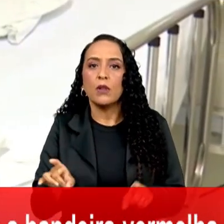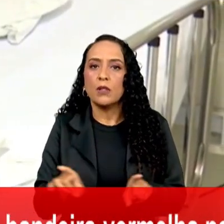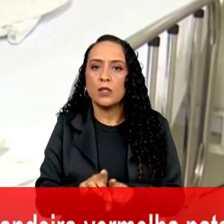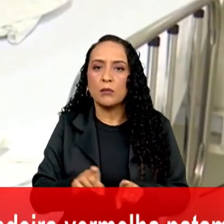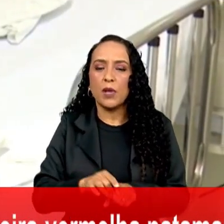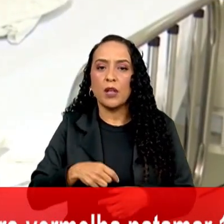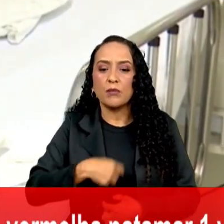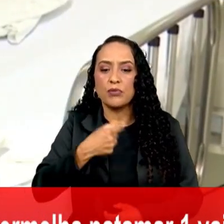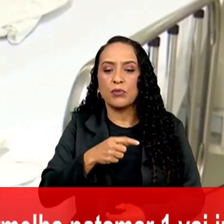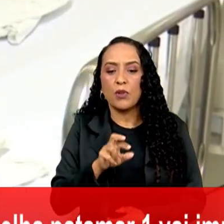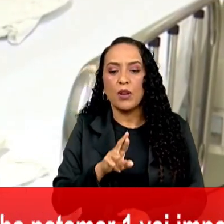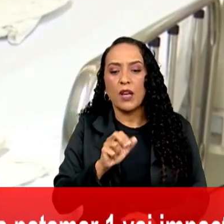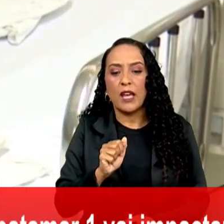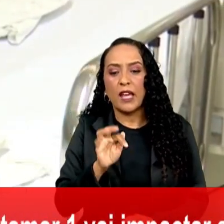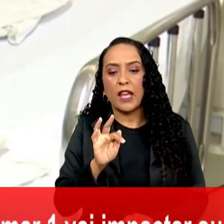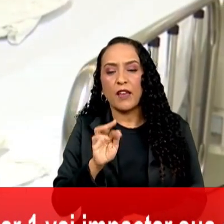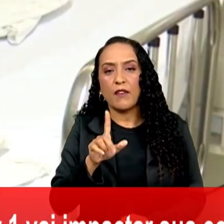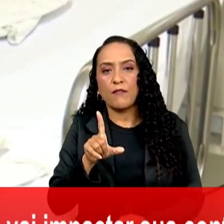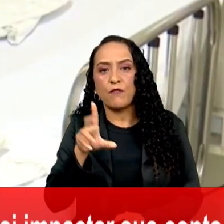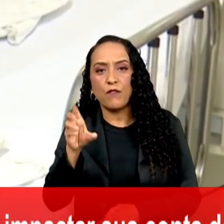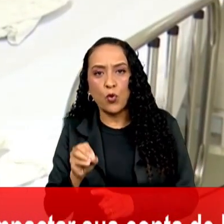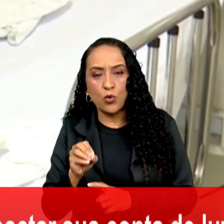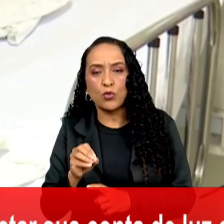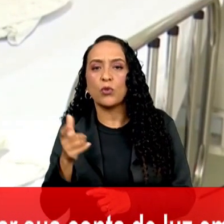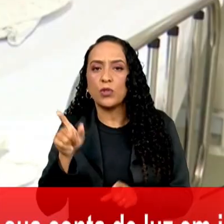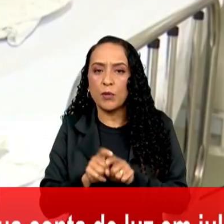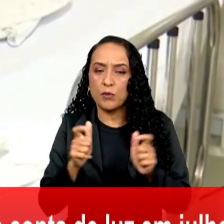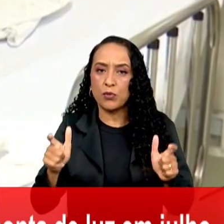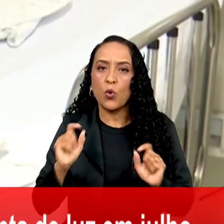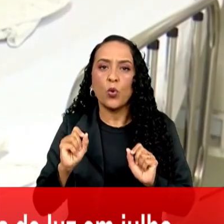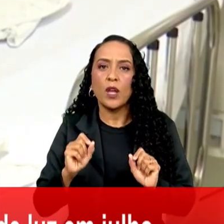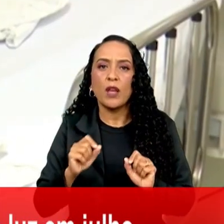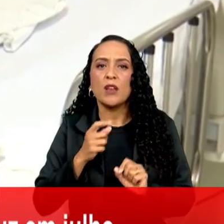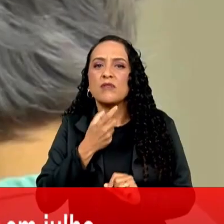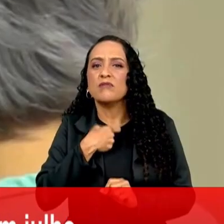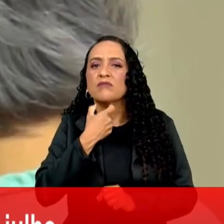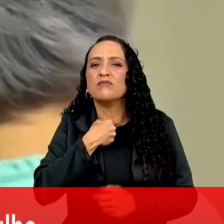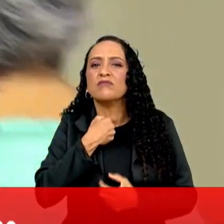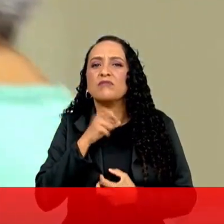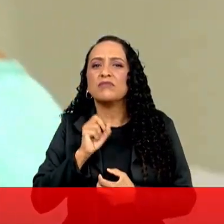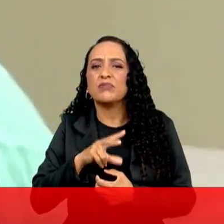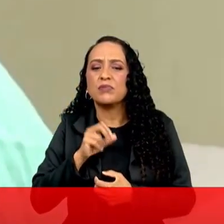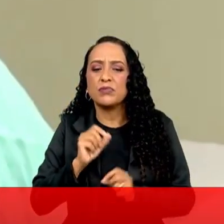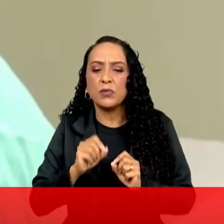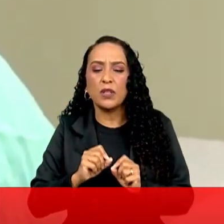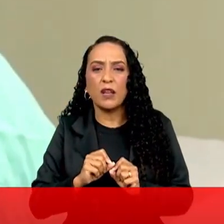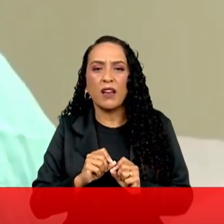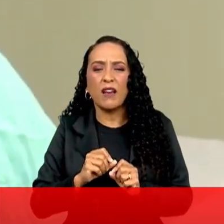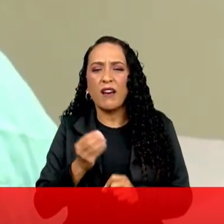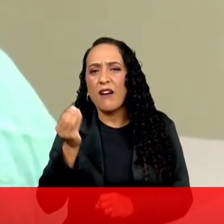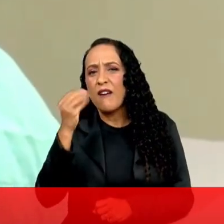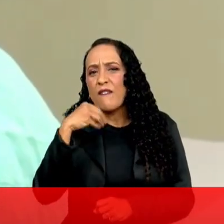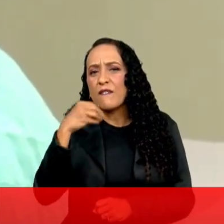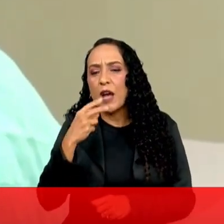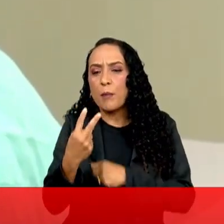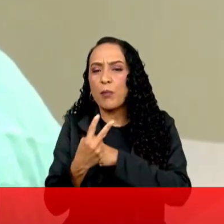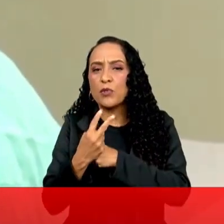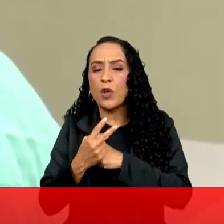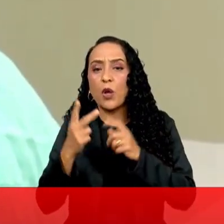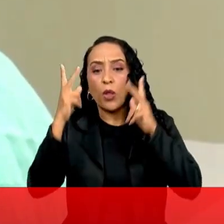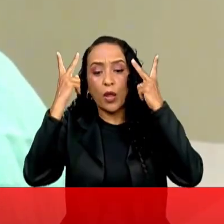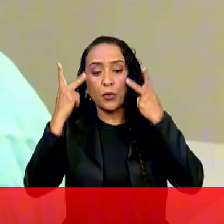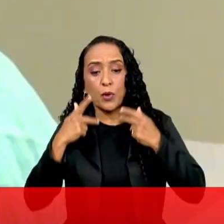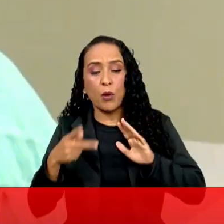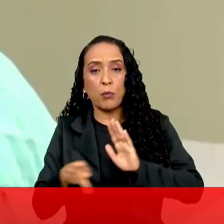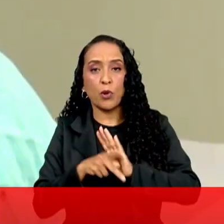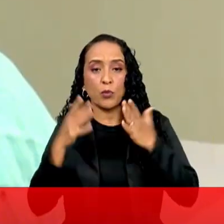também aumentou. E a explicação está na inflamação provocada pelo vírus no esôfago, que enfraquece a proteção natural do